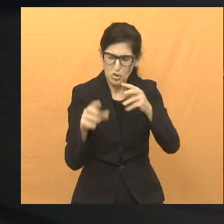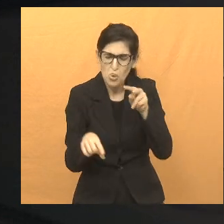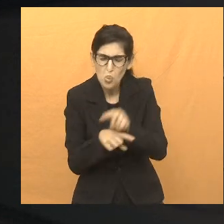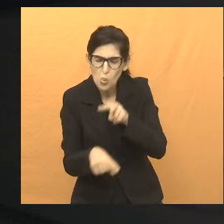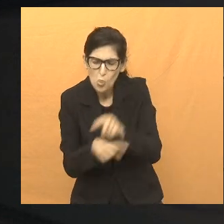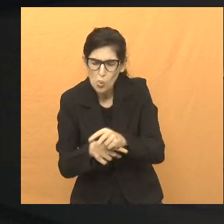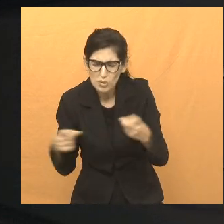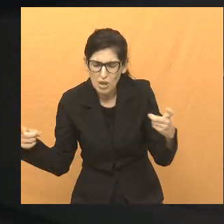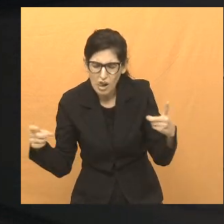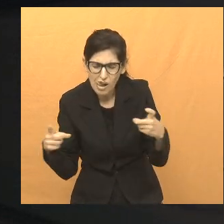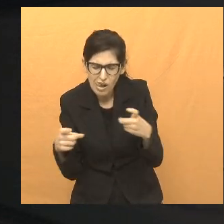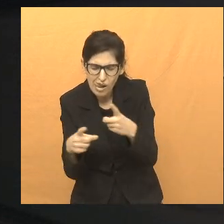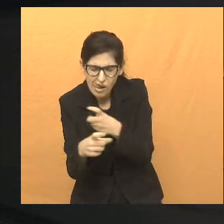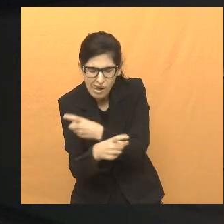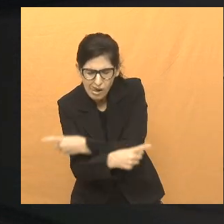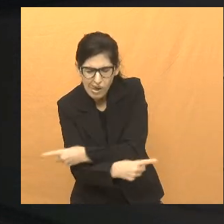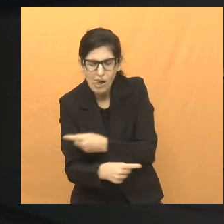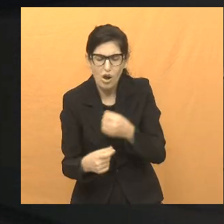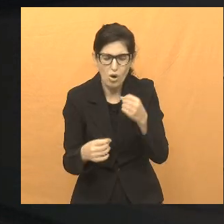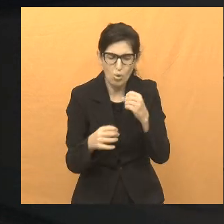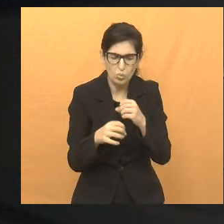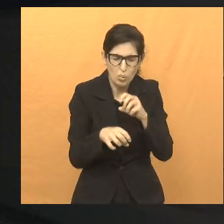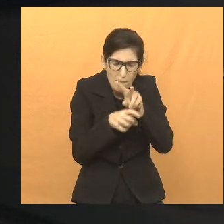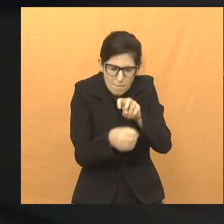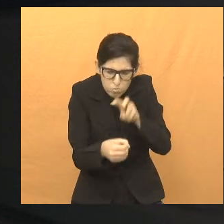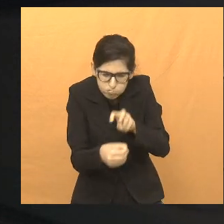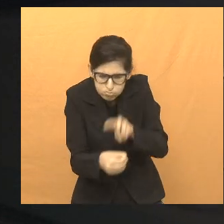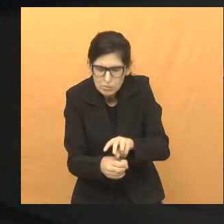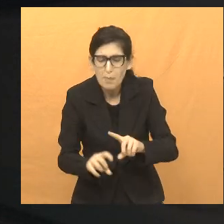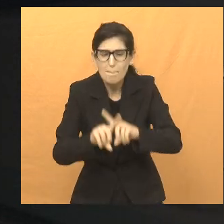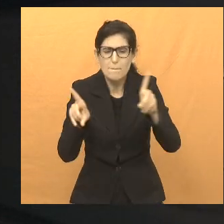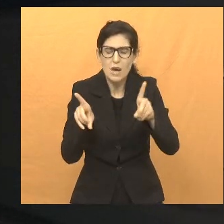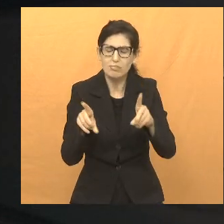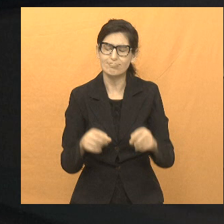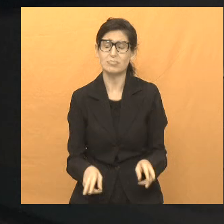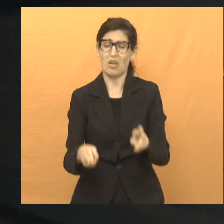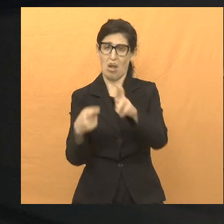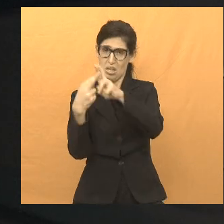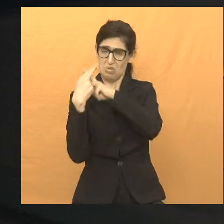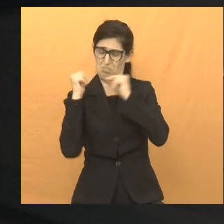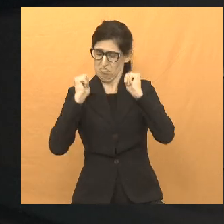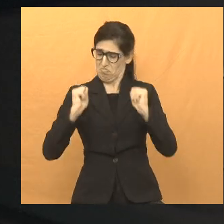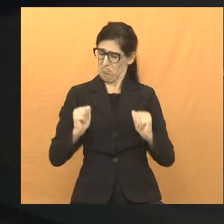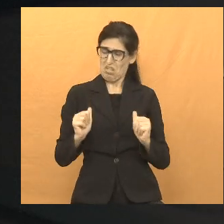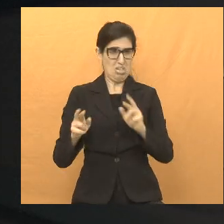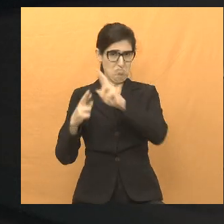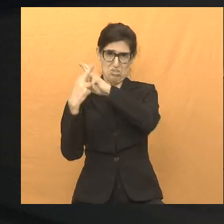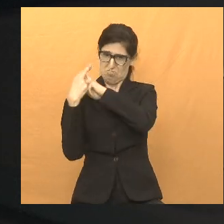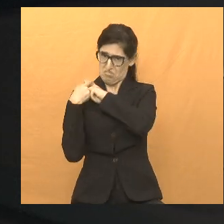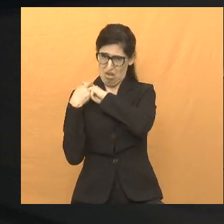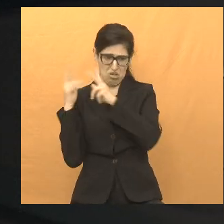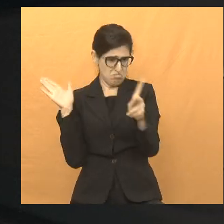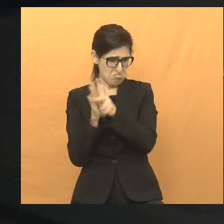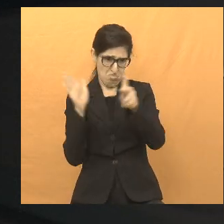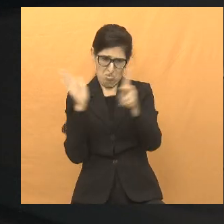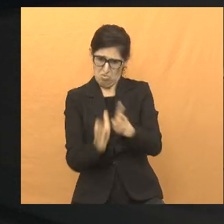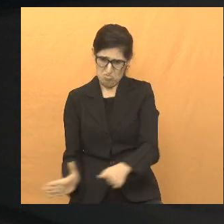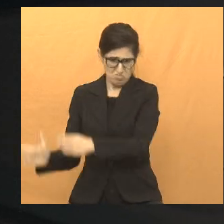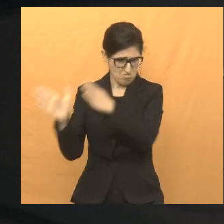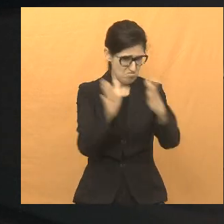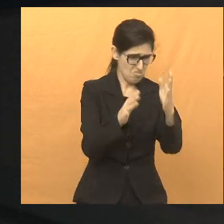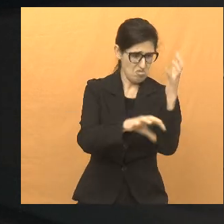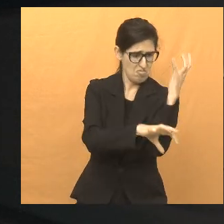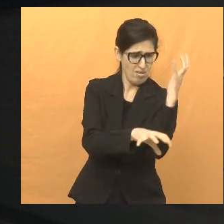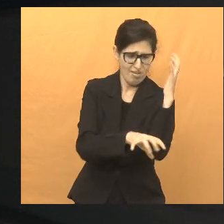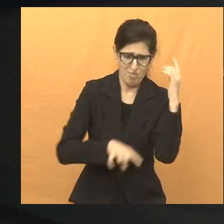E a vigilância deu a informação que a responsabilidade era do meio ambiente. Então, eu gostaria só que o senhor desse